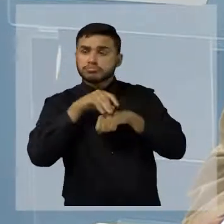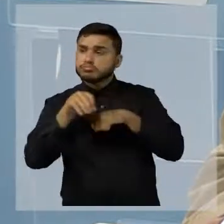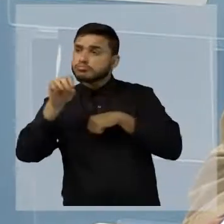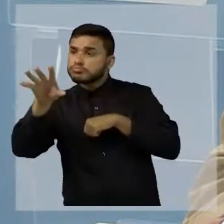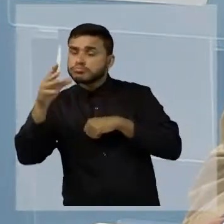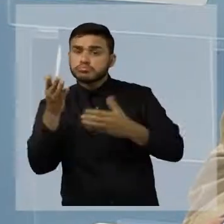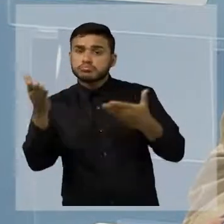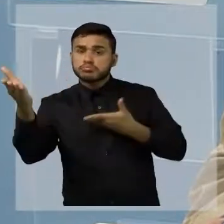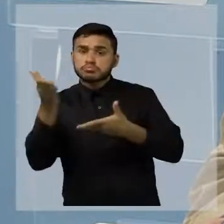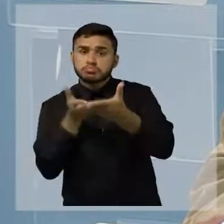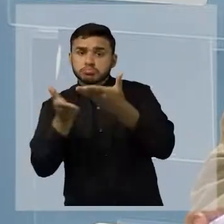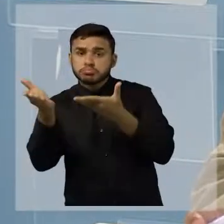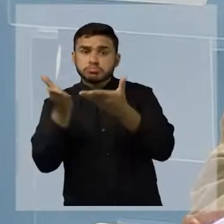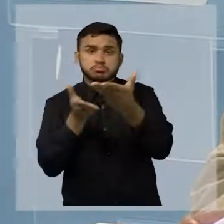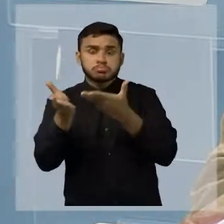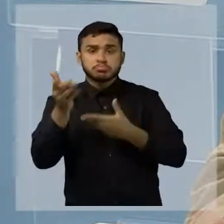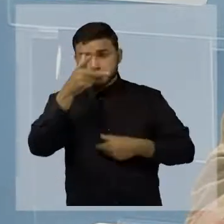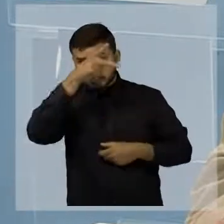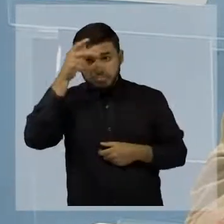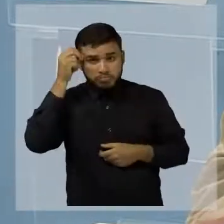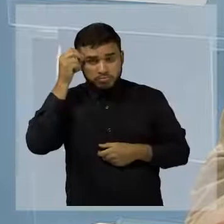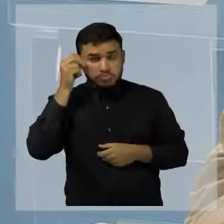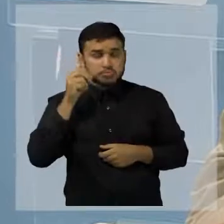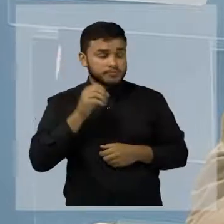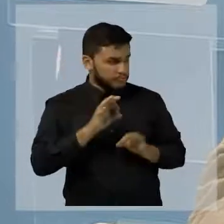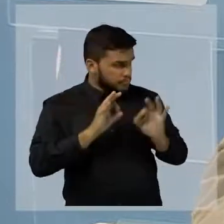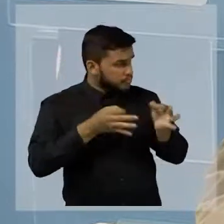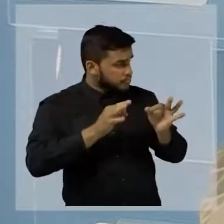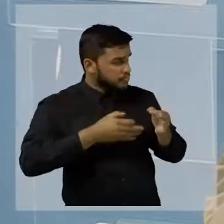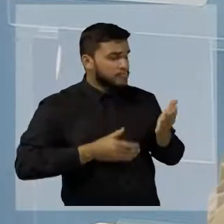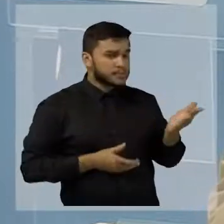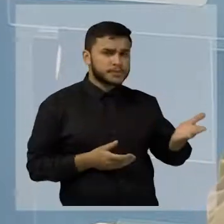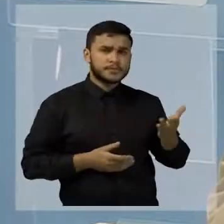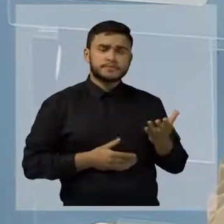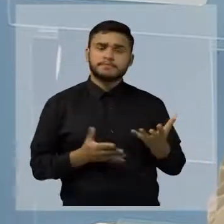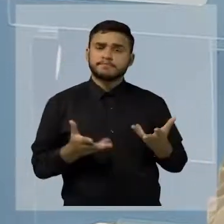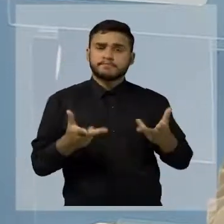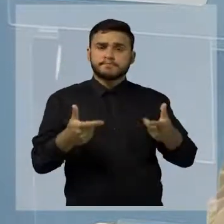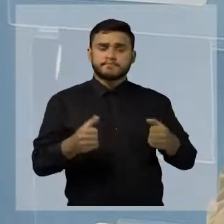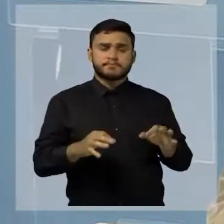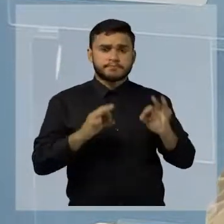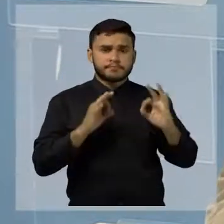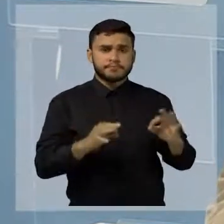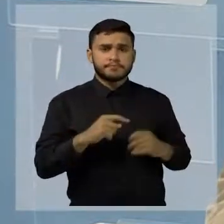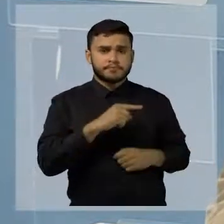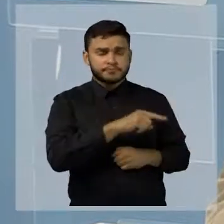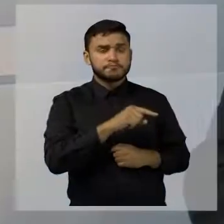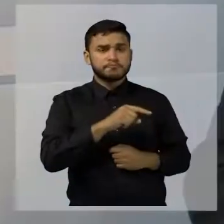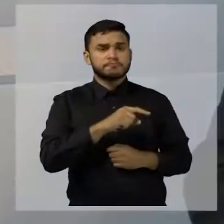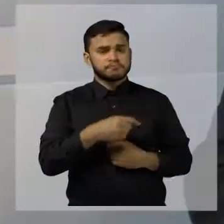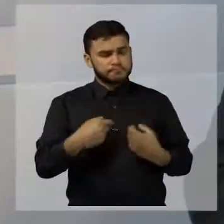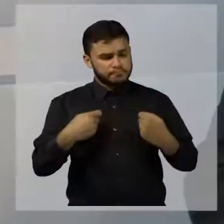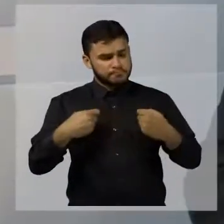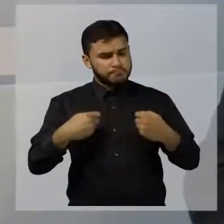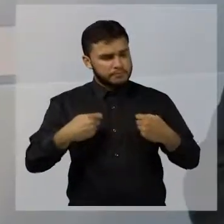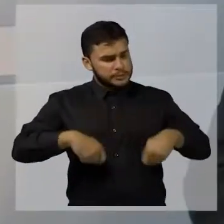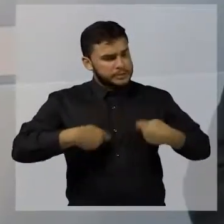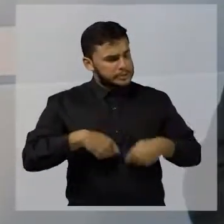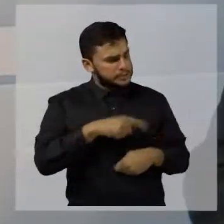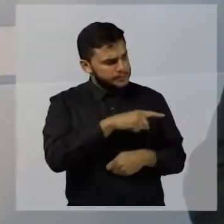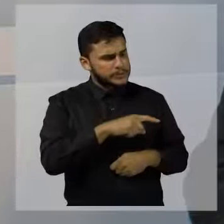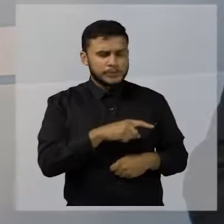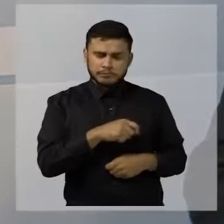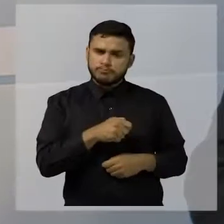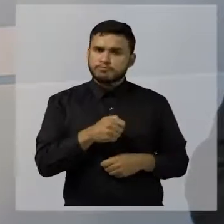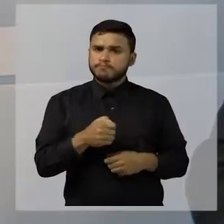e o Poder Executivo, a Prefeitura, né? Isso é uma missão muito exigente